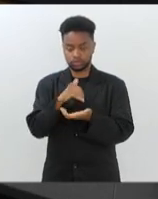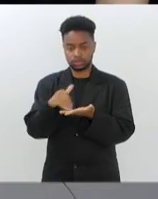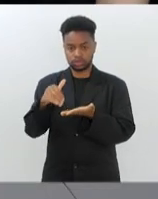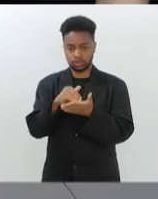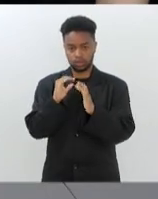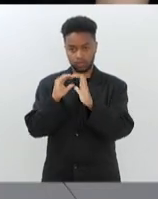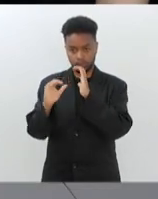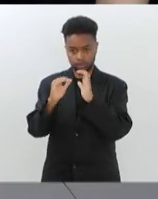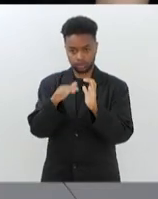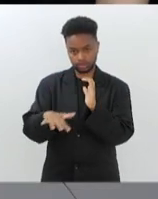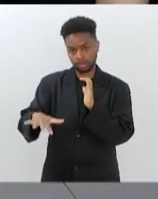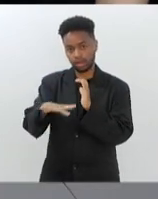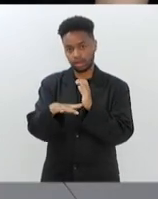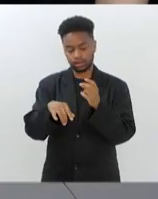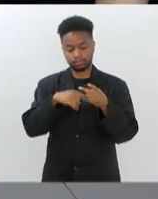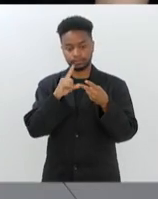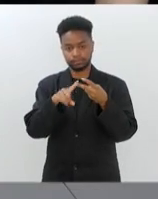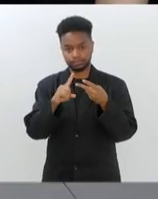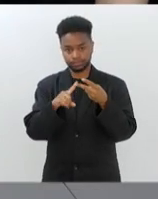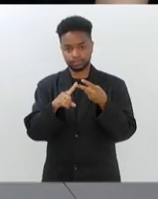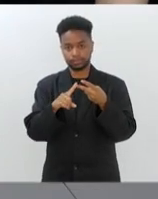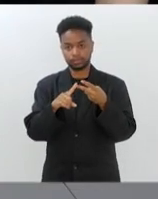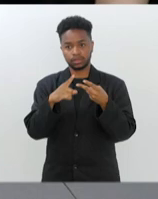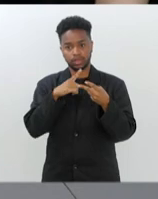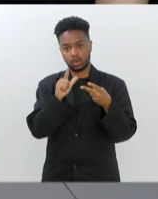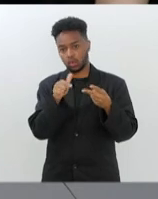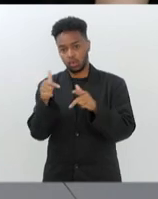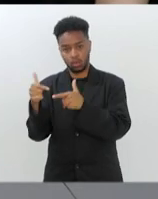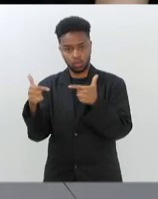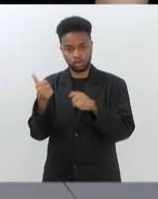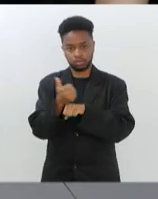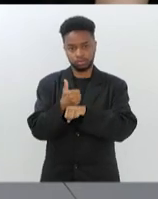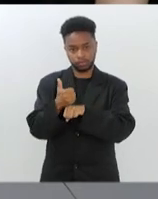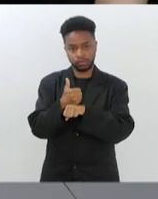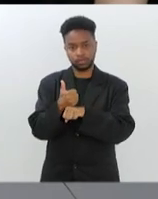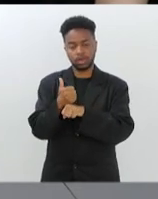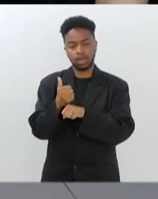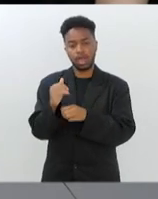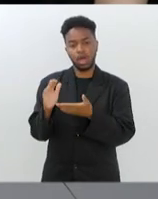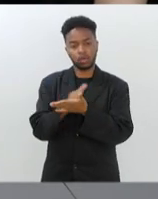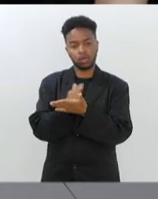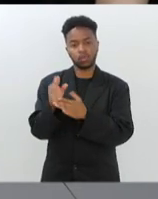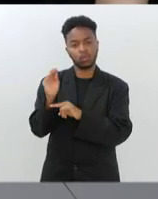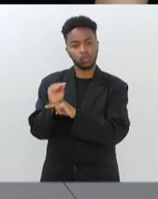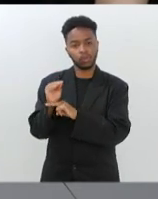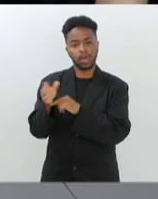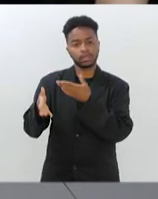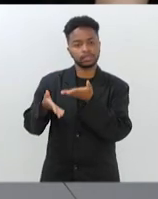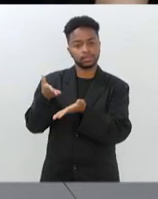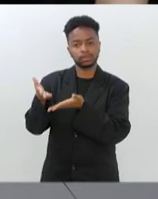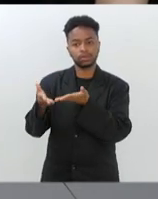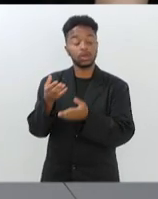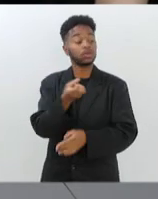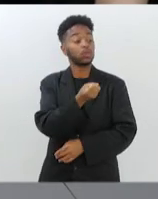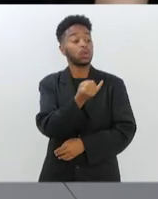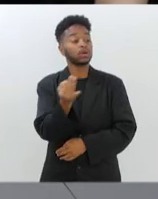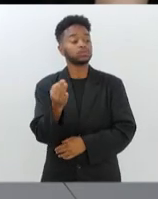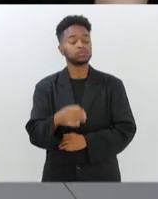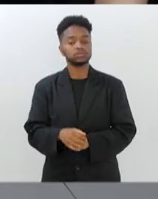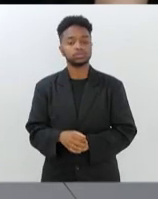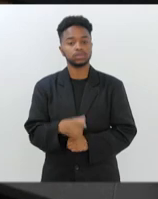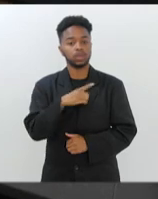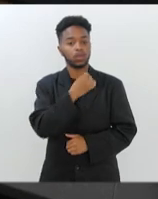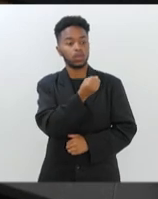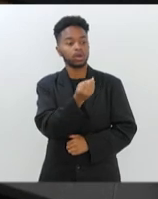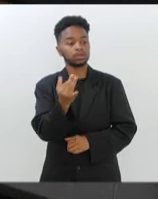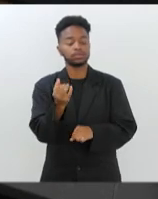área e temos também outros profissionais um cuida de atendimento todos os dias falando com quantos são quantos são os